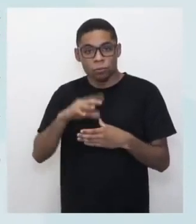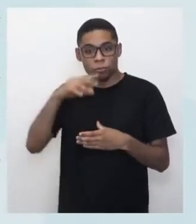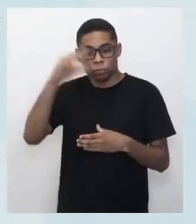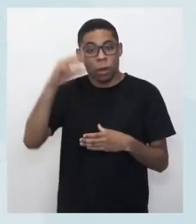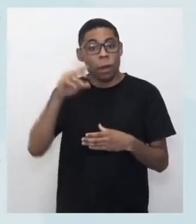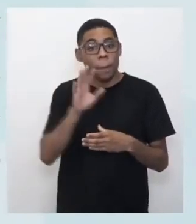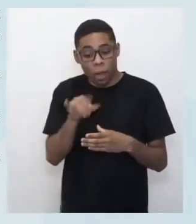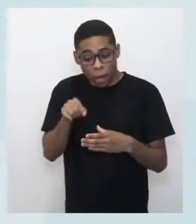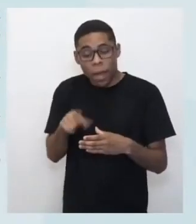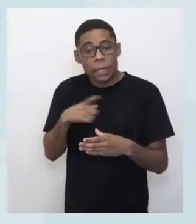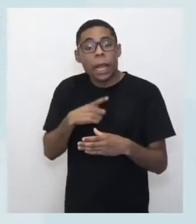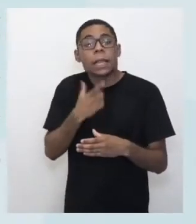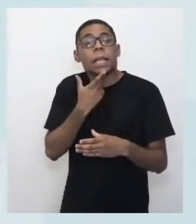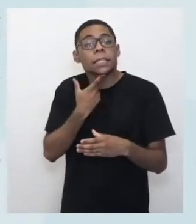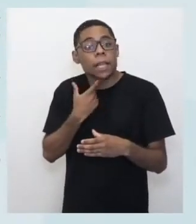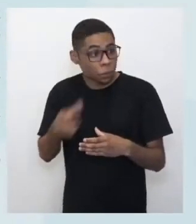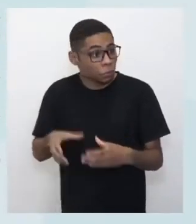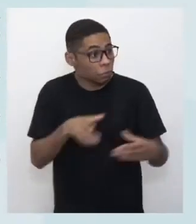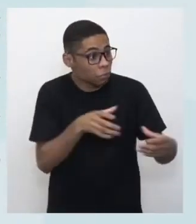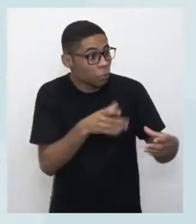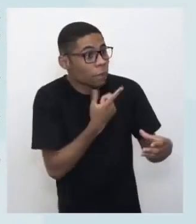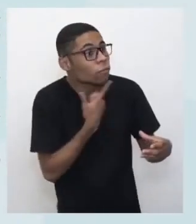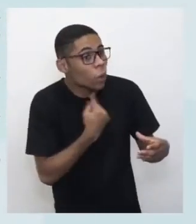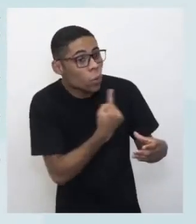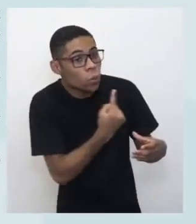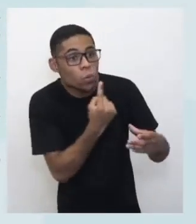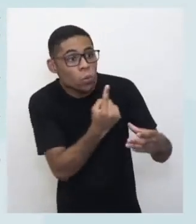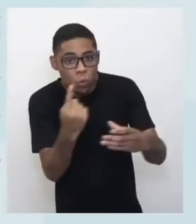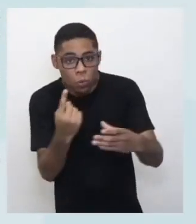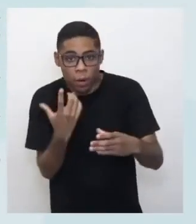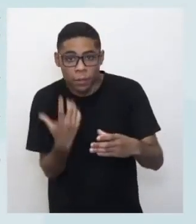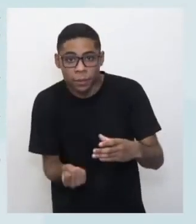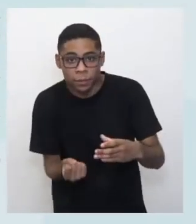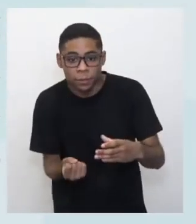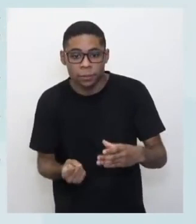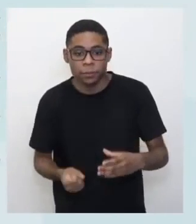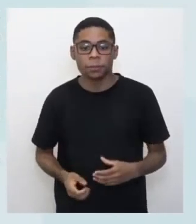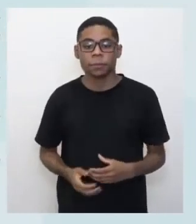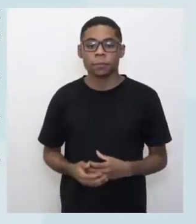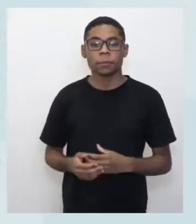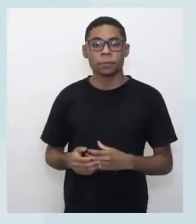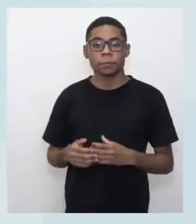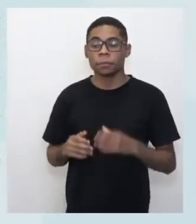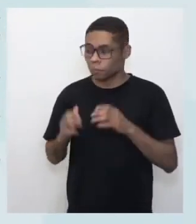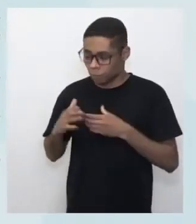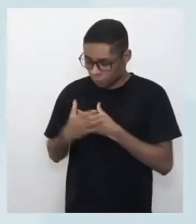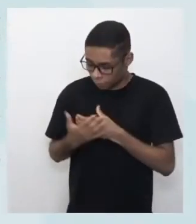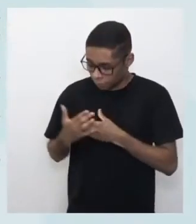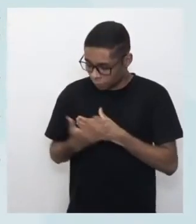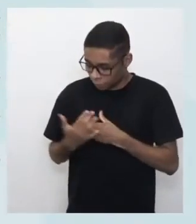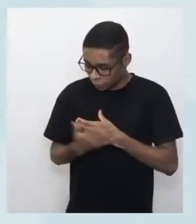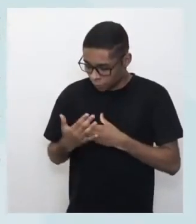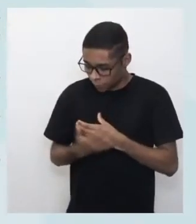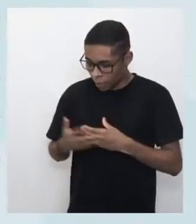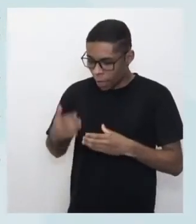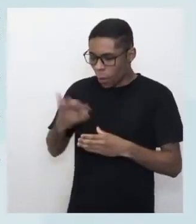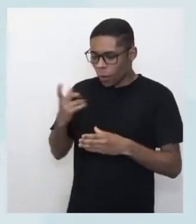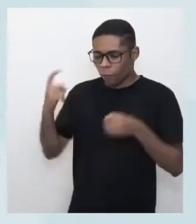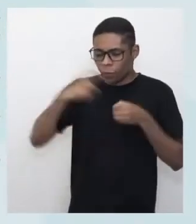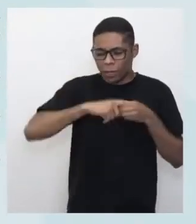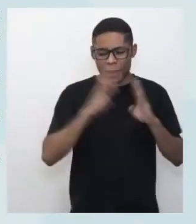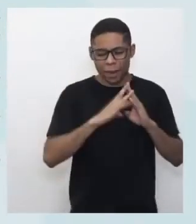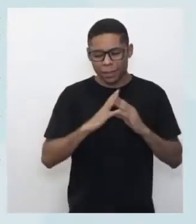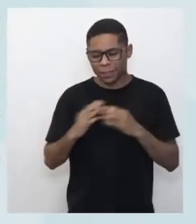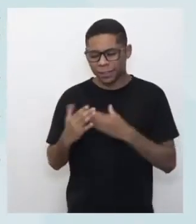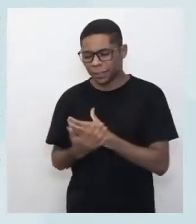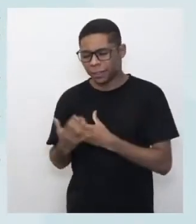desejo. I want to go home, says the first friend. Eu quero ir para casa, diz o primeiro amigo. The genie